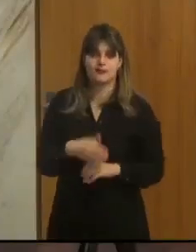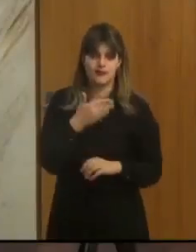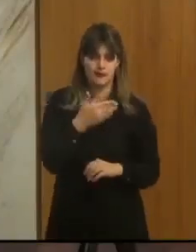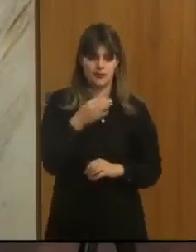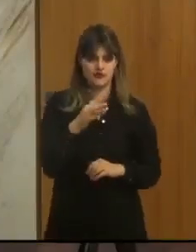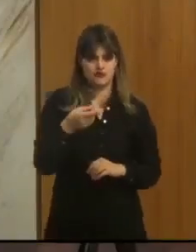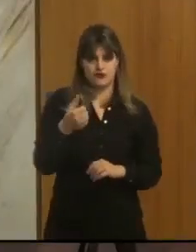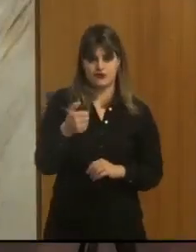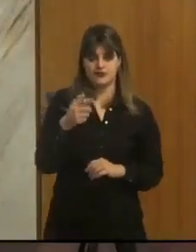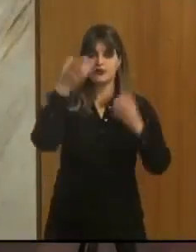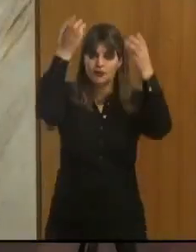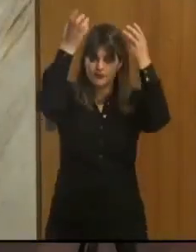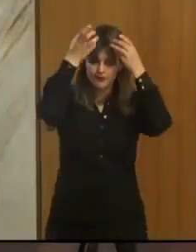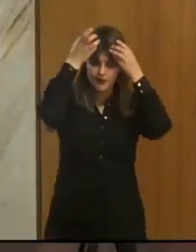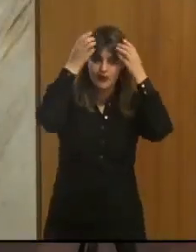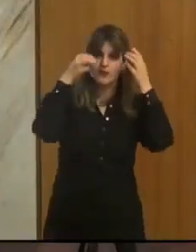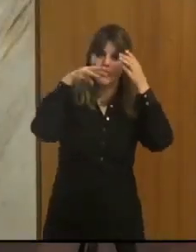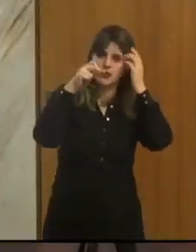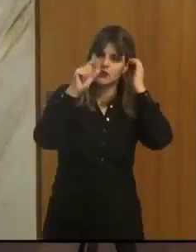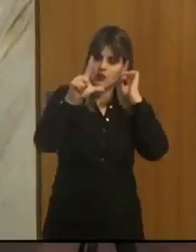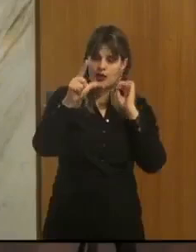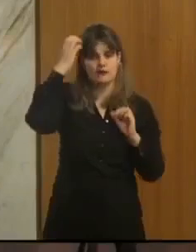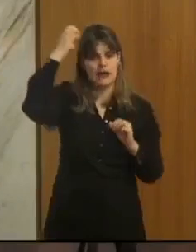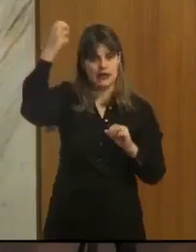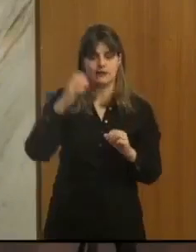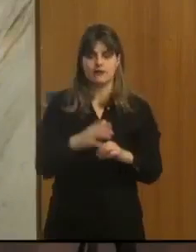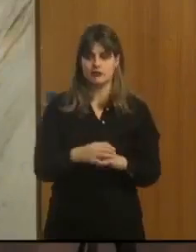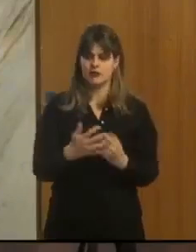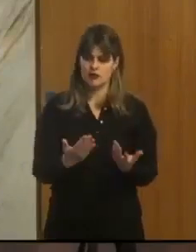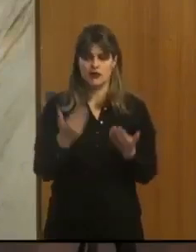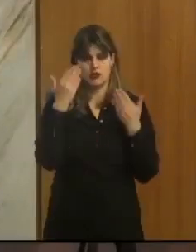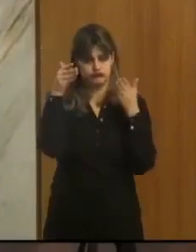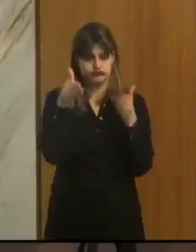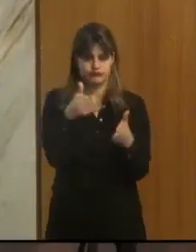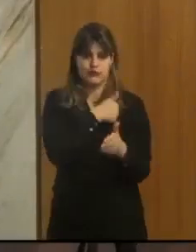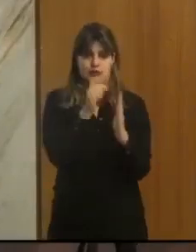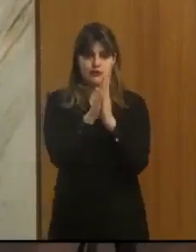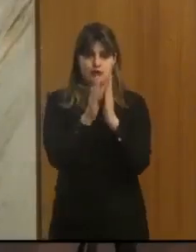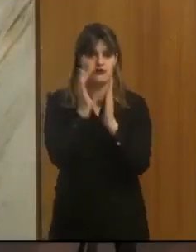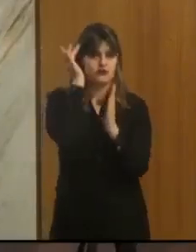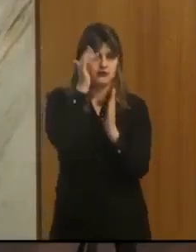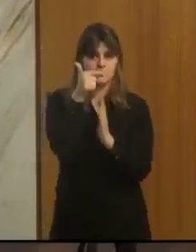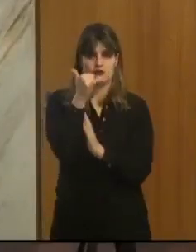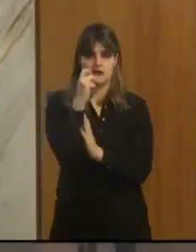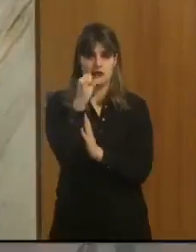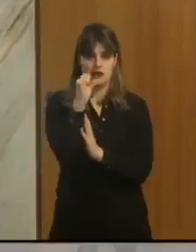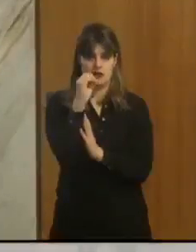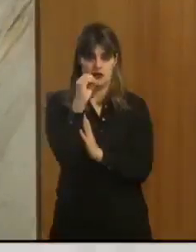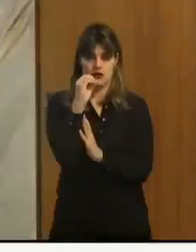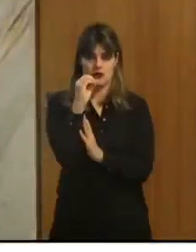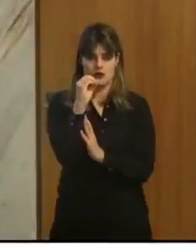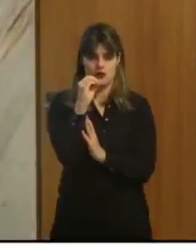1495, Dom Manuel é aclamado rei de Portugal. Eu agora passava para a igreja de São Tiago, como